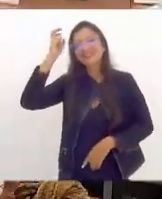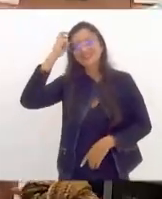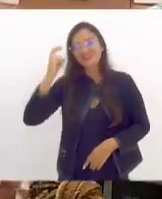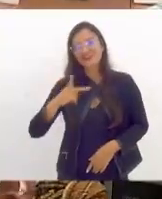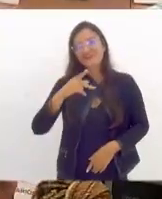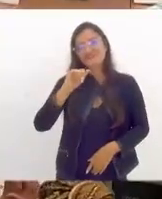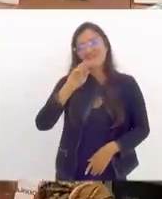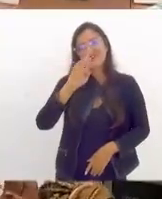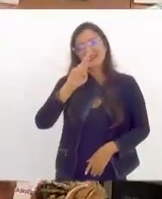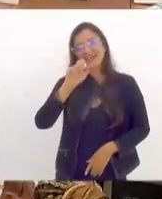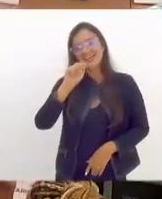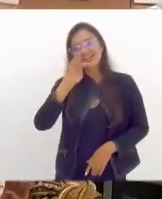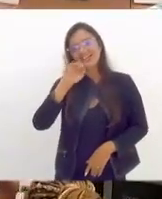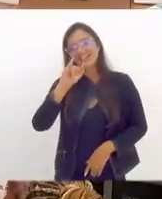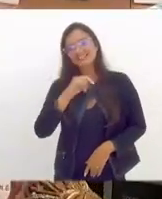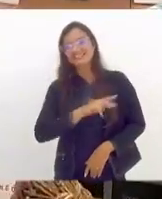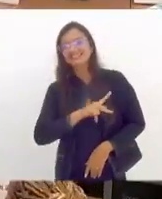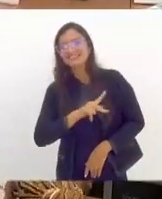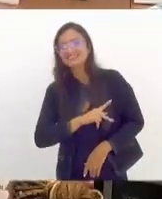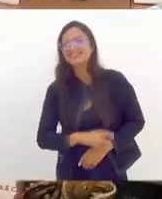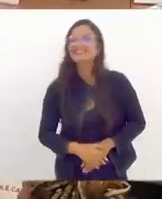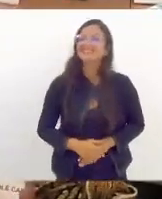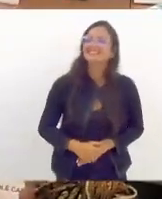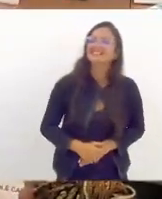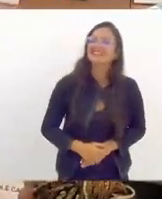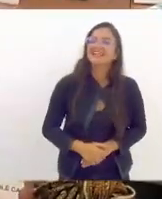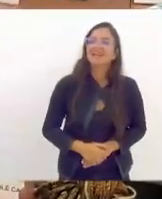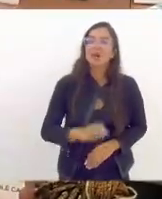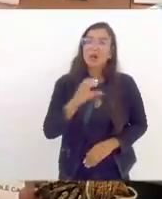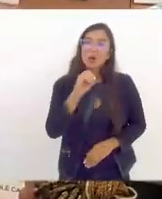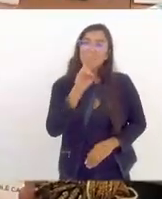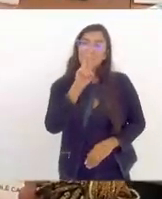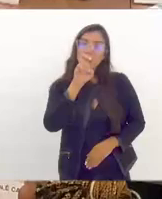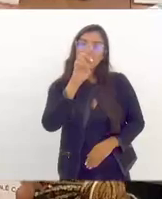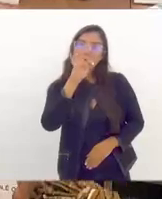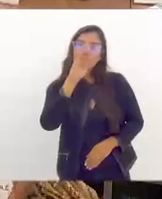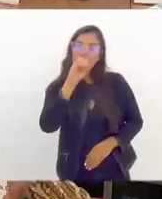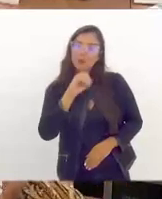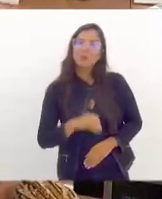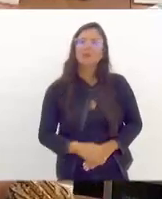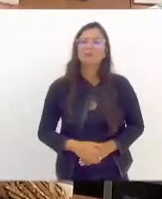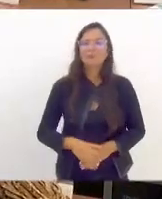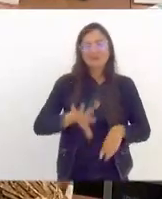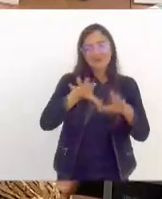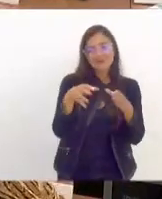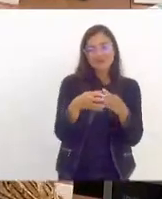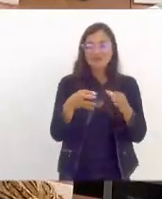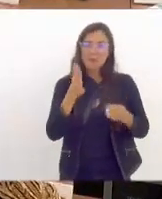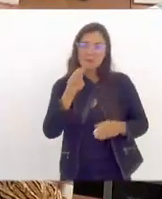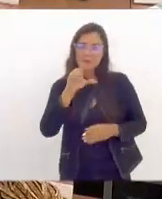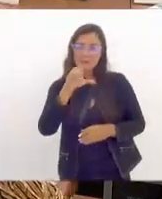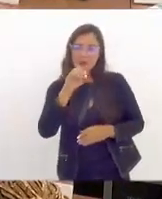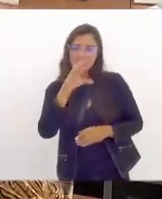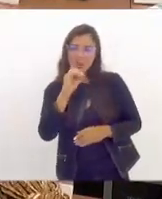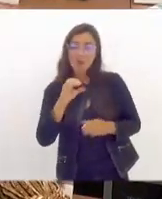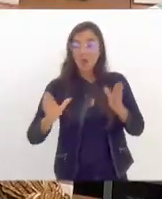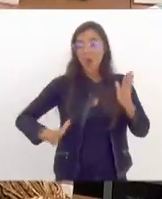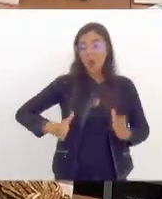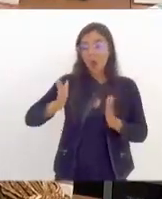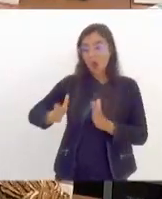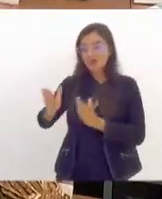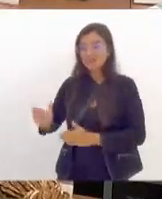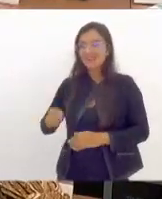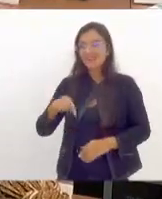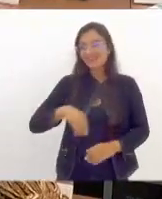desse bloco o Coreto coletivo de blocos organizados do Rio de Janeiro Uma salva de palmas para todos